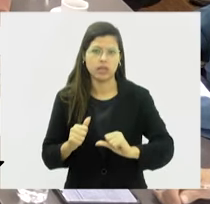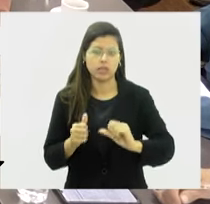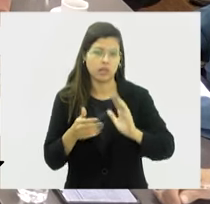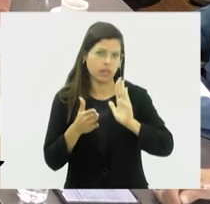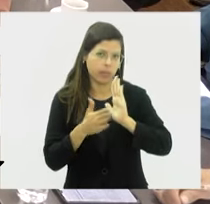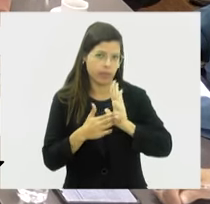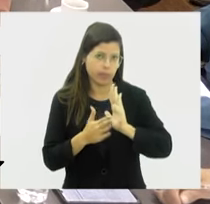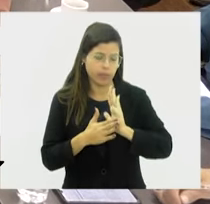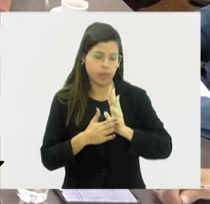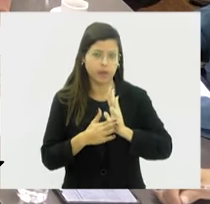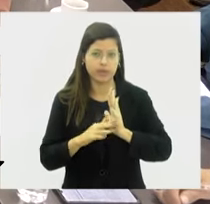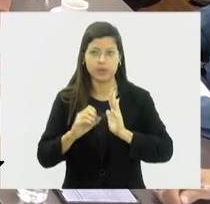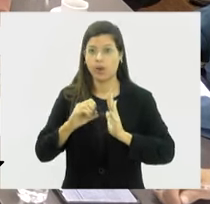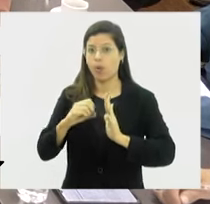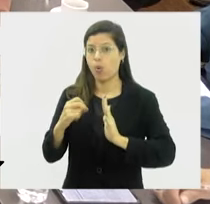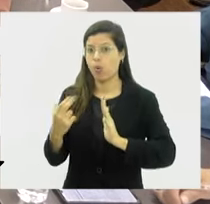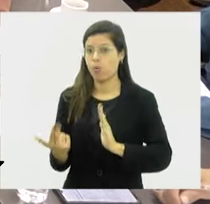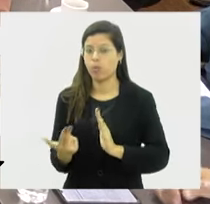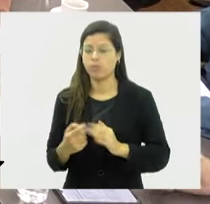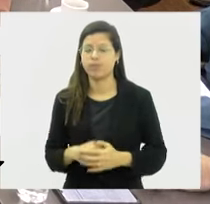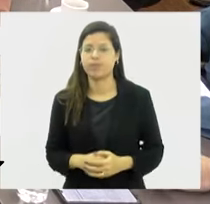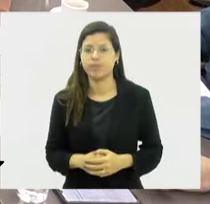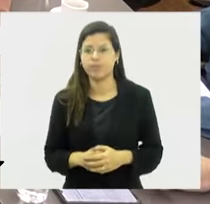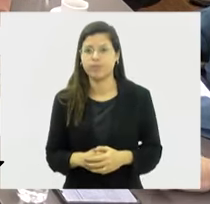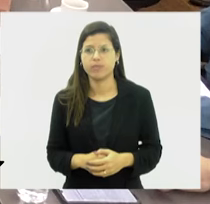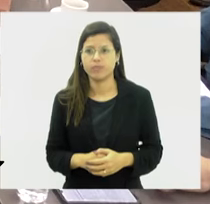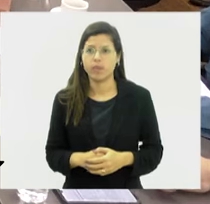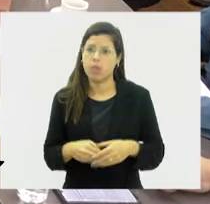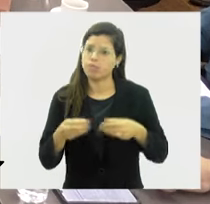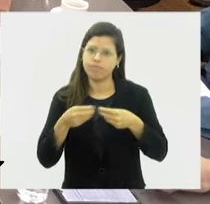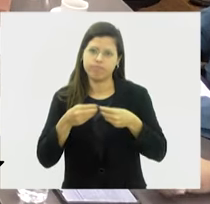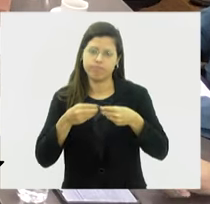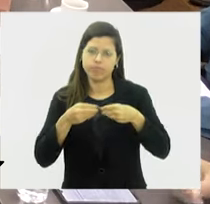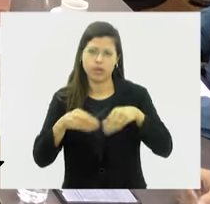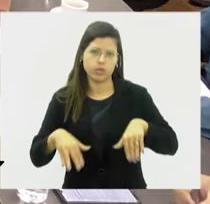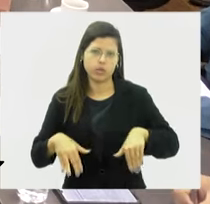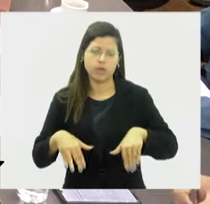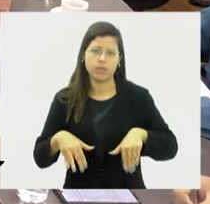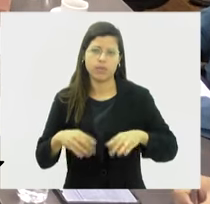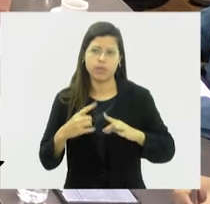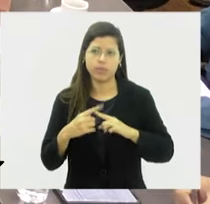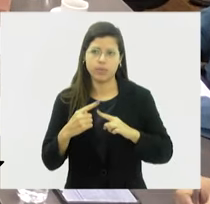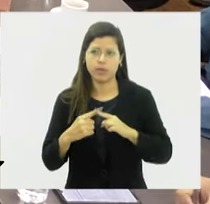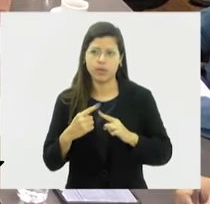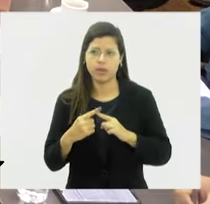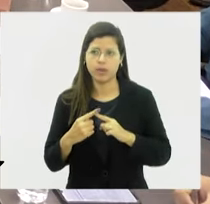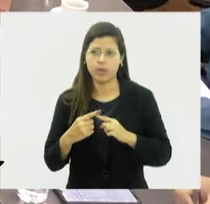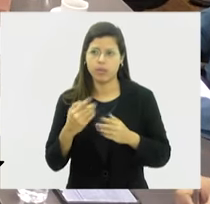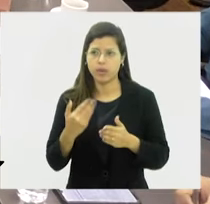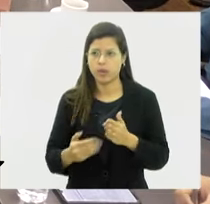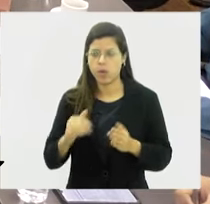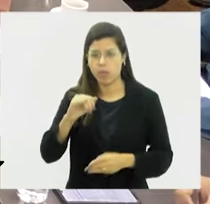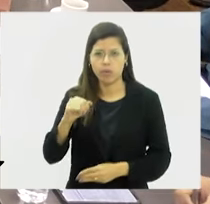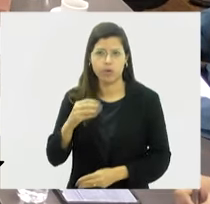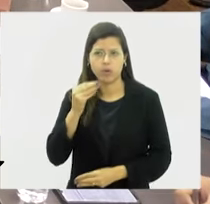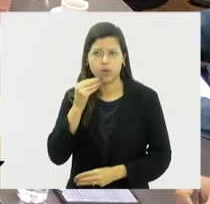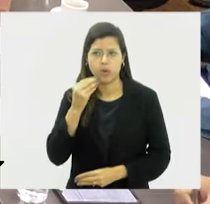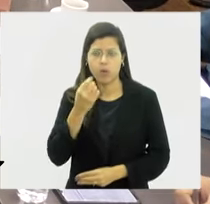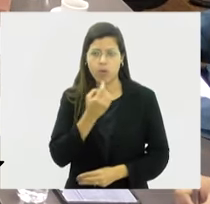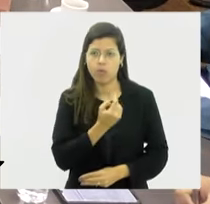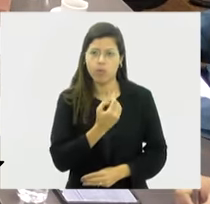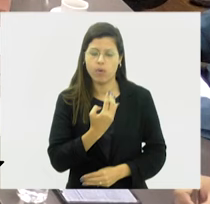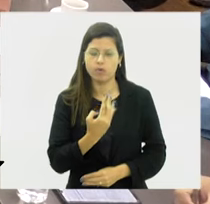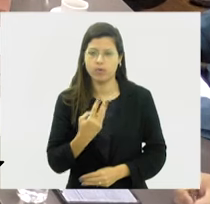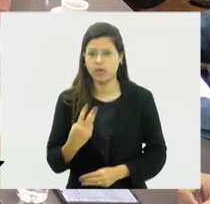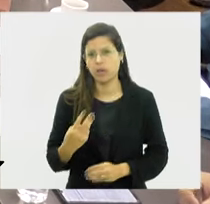proposição, ou decreta aqui a prejudicabilidade em razão da perda de oportunidade em razão do 143 do